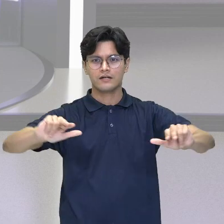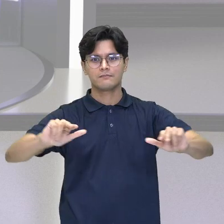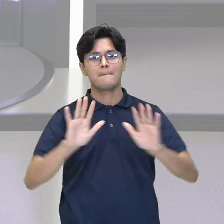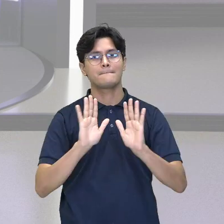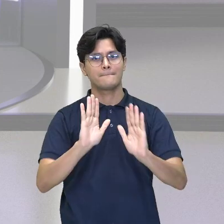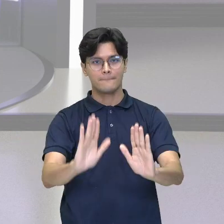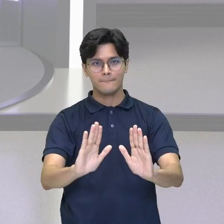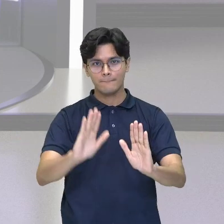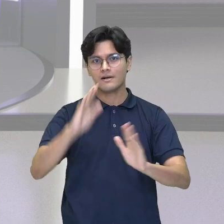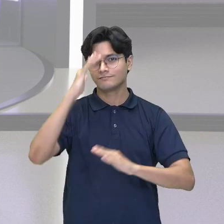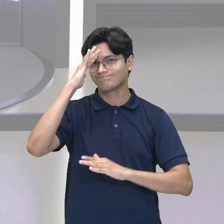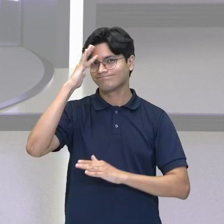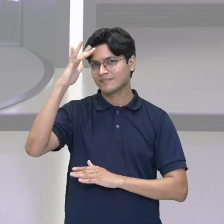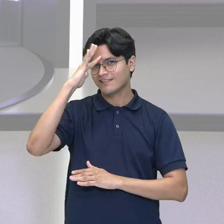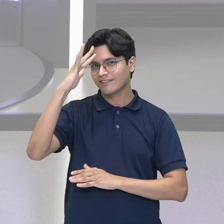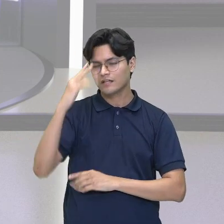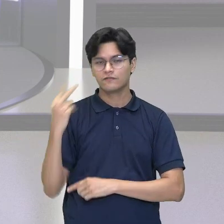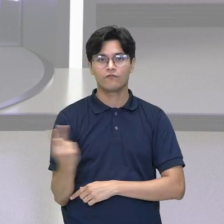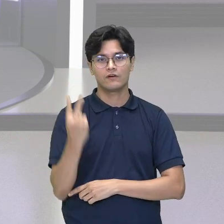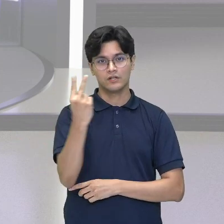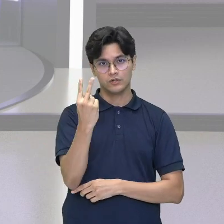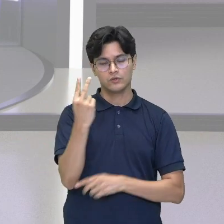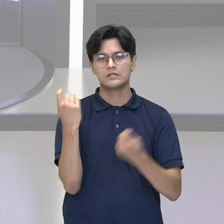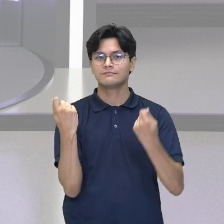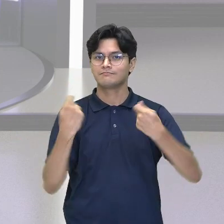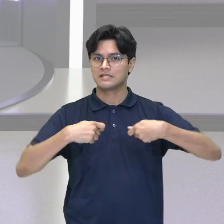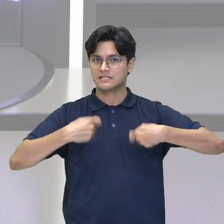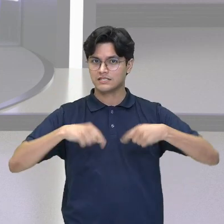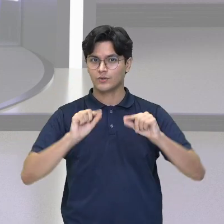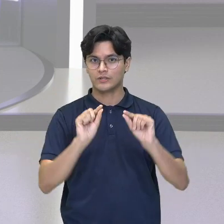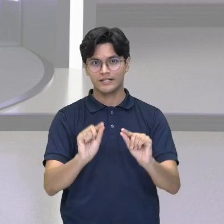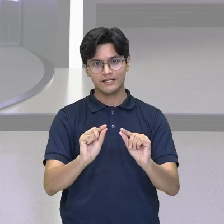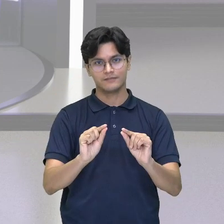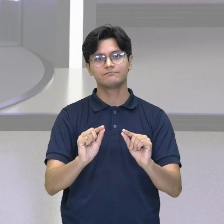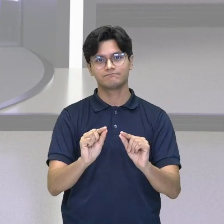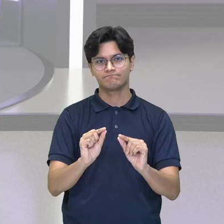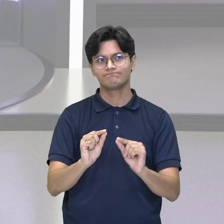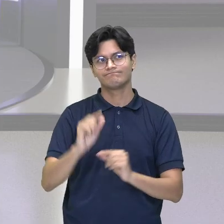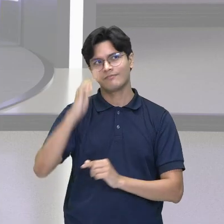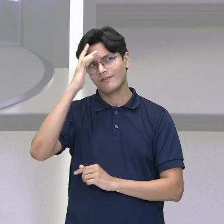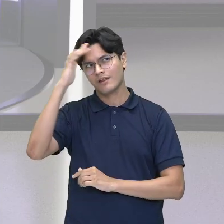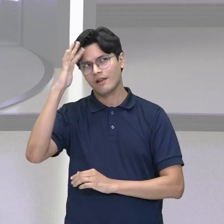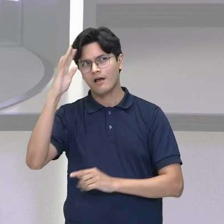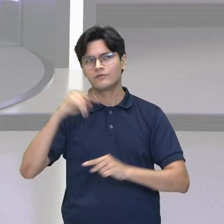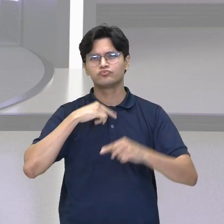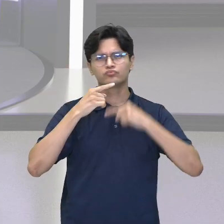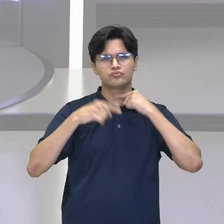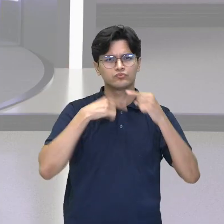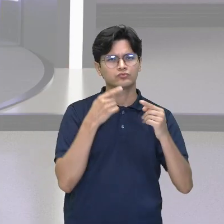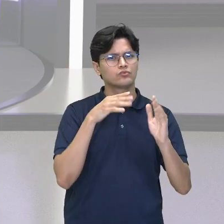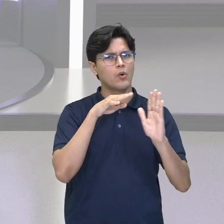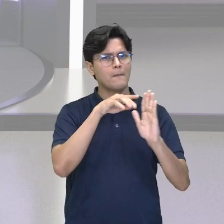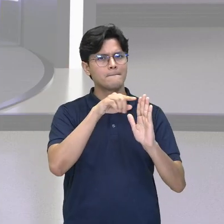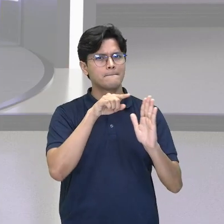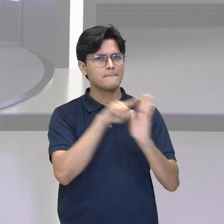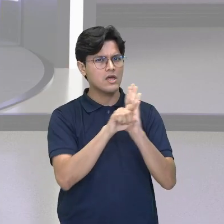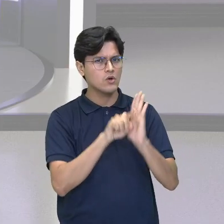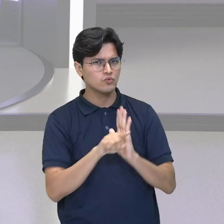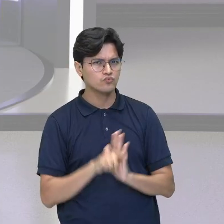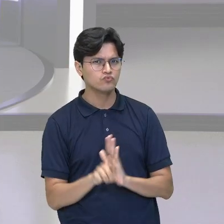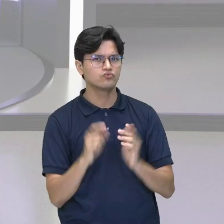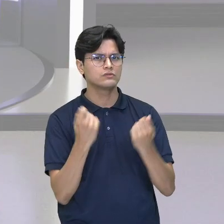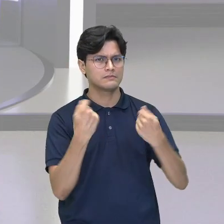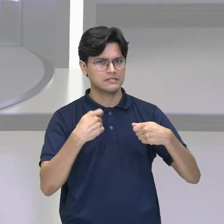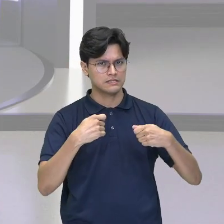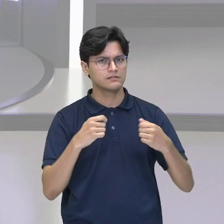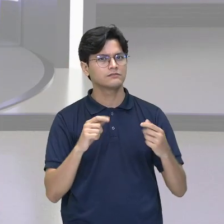em valores requer pensar em algumas perguntas necessárias para a nossa vida. E vem a primeira pergunta para